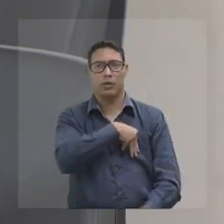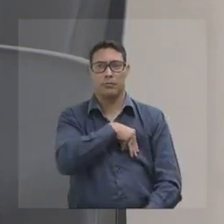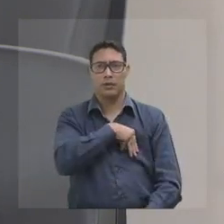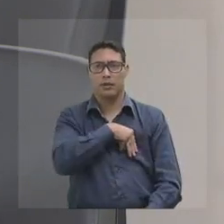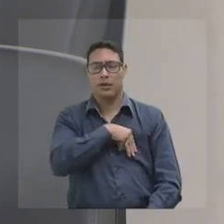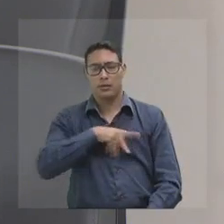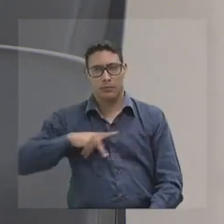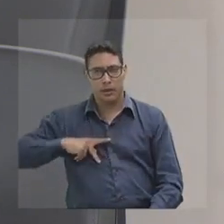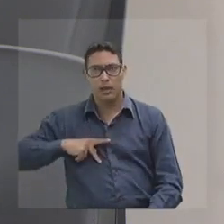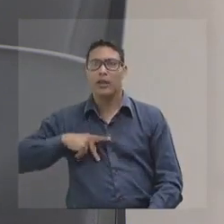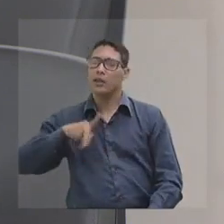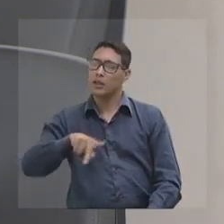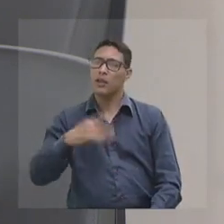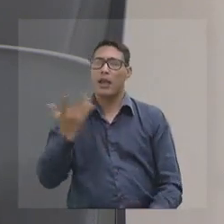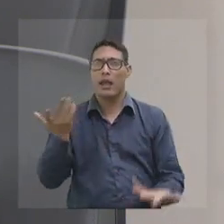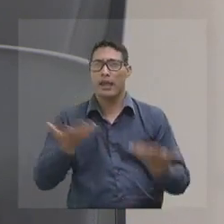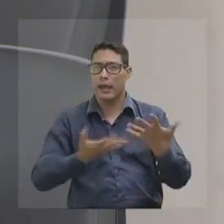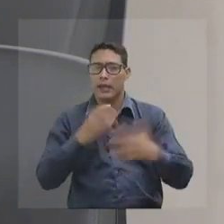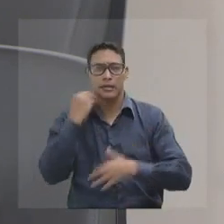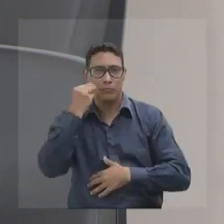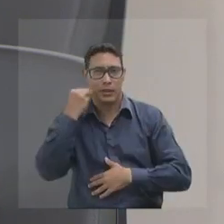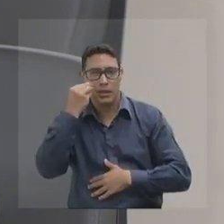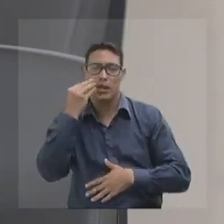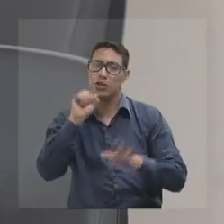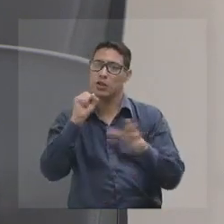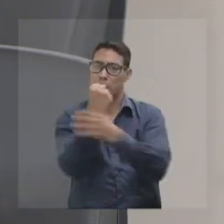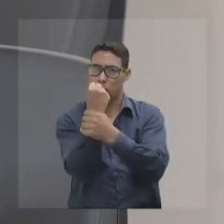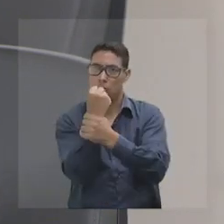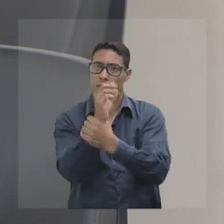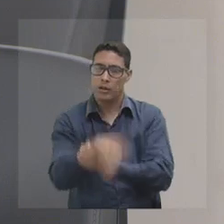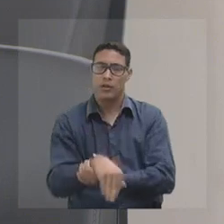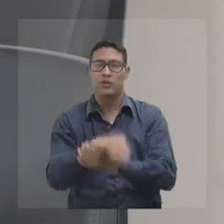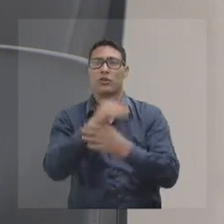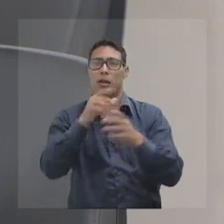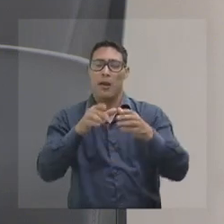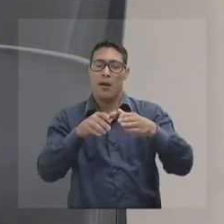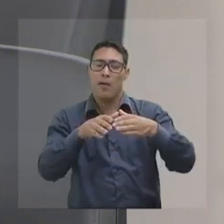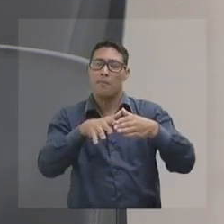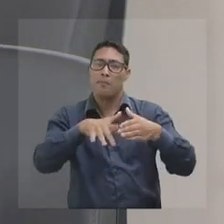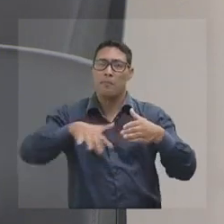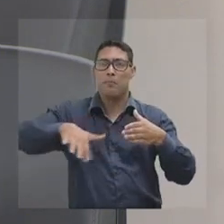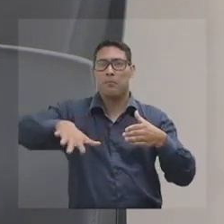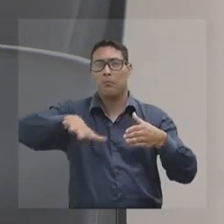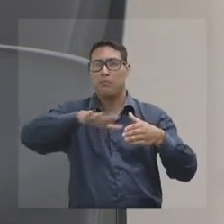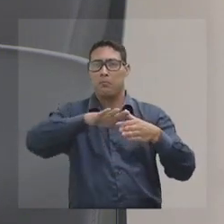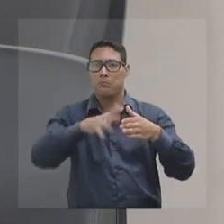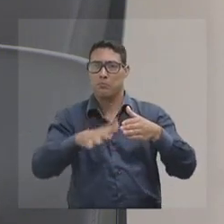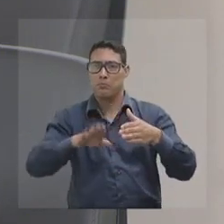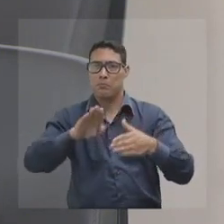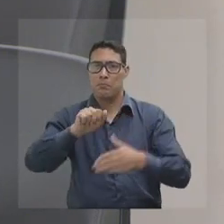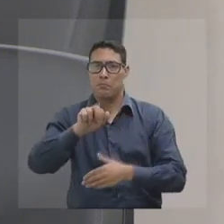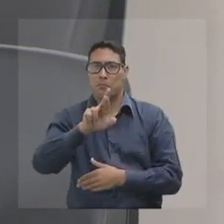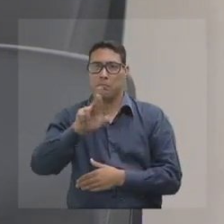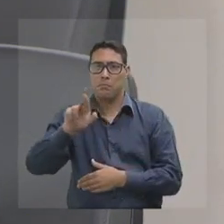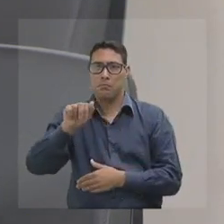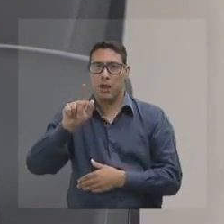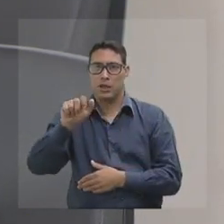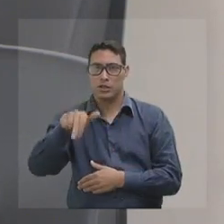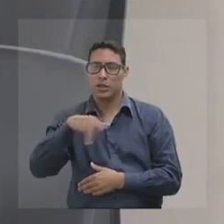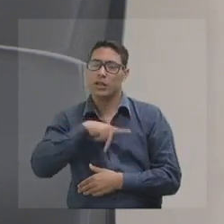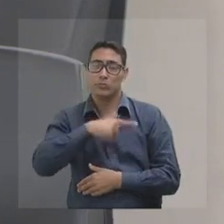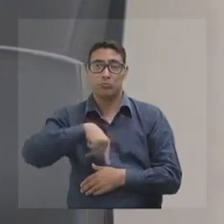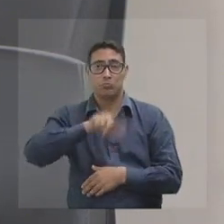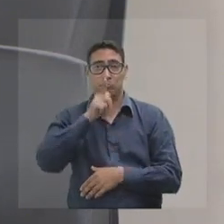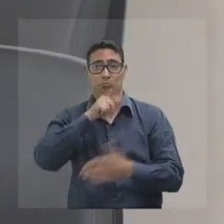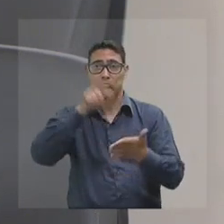experientes também em segurança de barragem nós chegamos né a conclusão que o melhor caminho era se nós temos justamente conduta nós